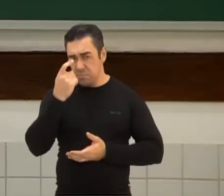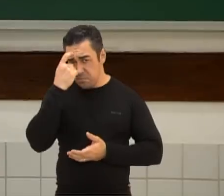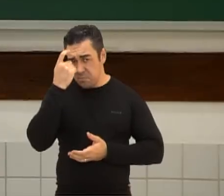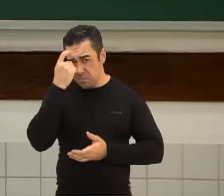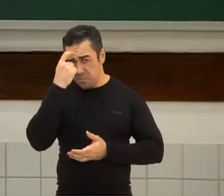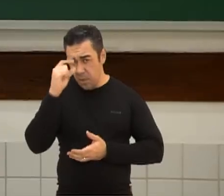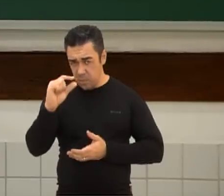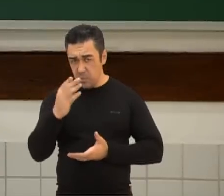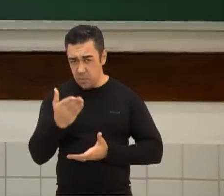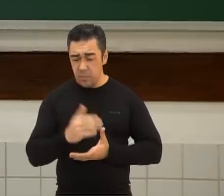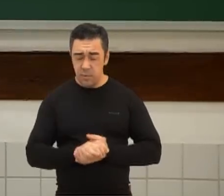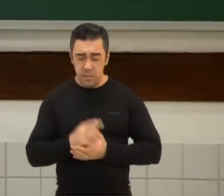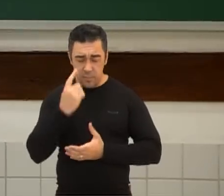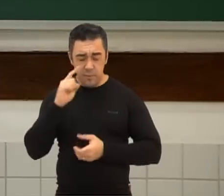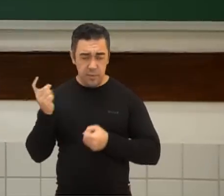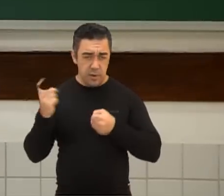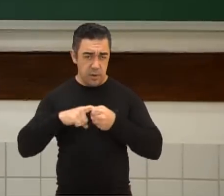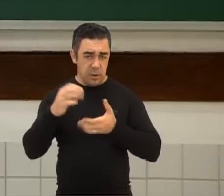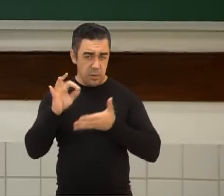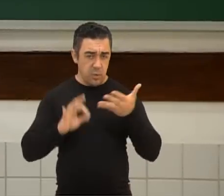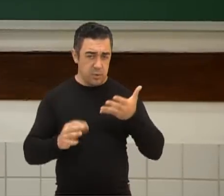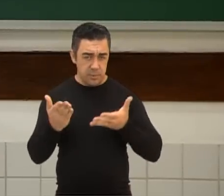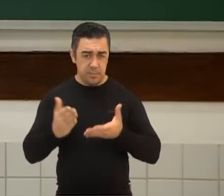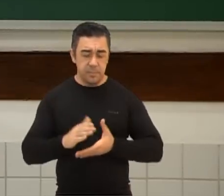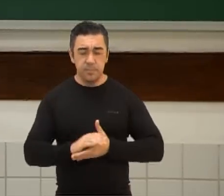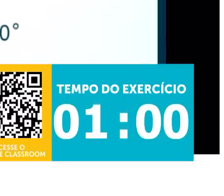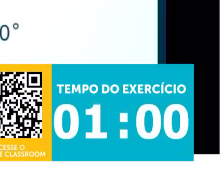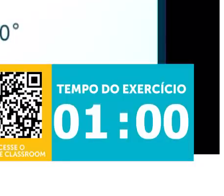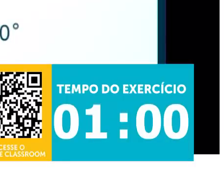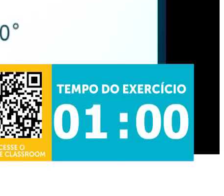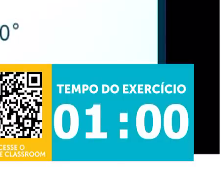Pensem um pouquinho que nós já voltamos para a nossa resolução.